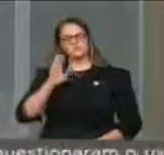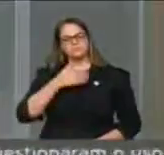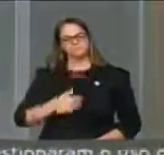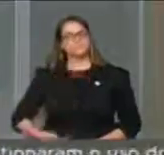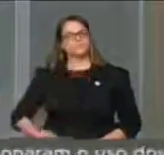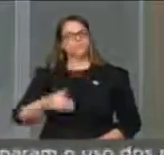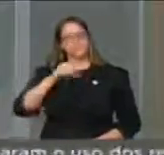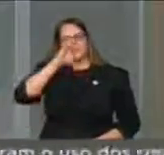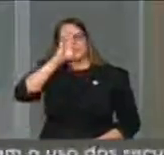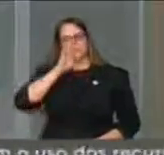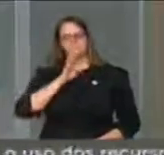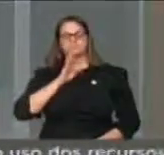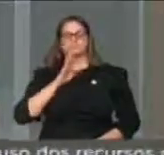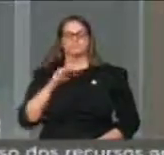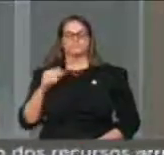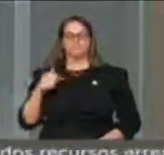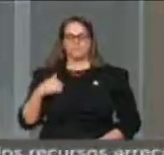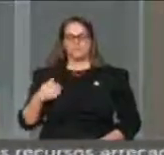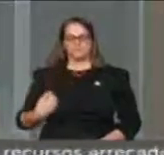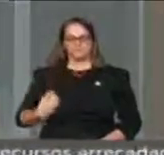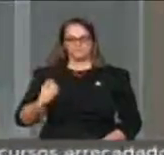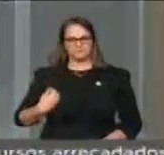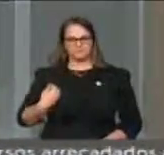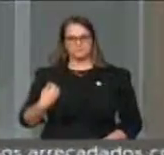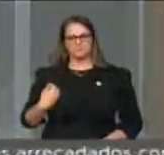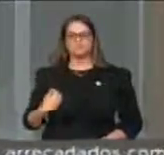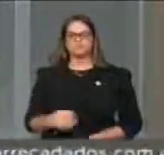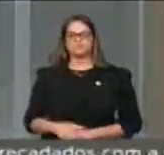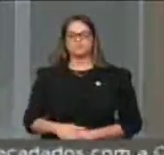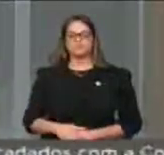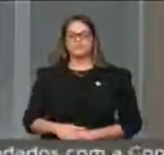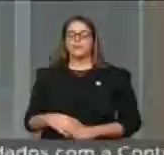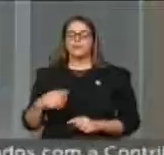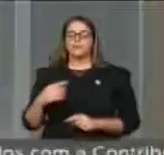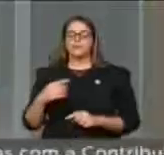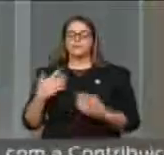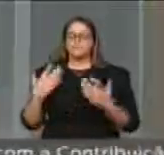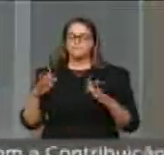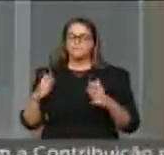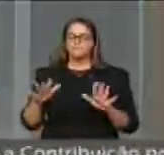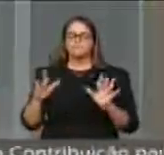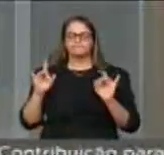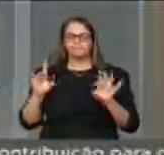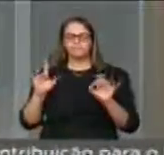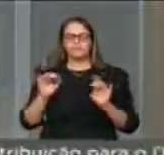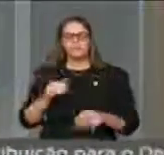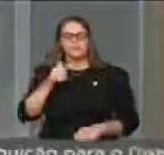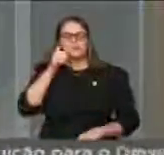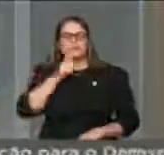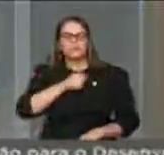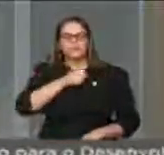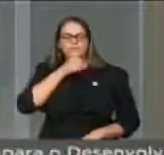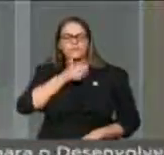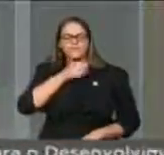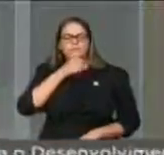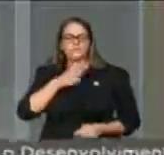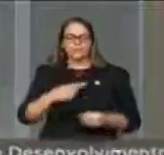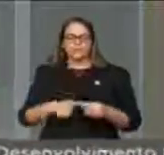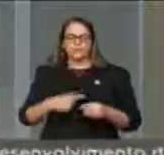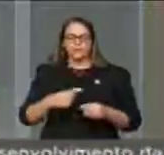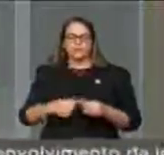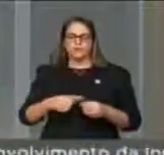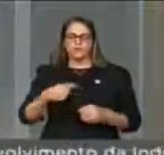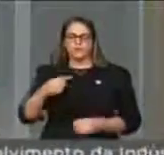hoje, presidente, no dia do professor, prestar uma homenagem à minha querida avó, dona Mirtes, professora no meu município querido de Porto